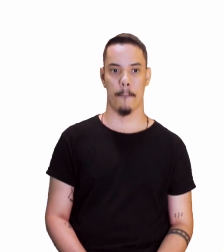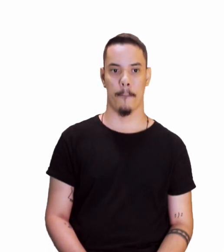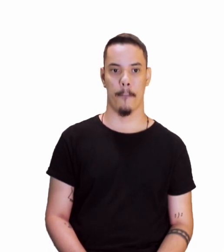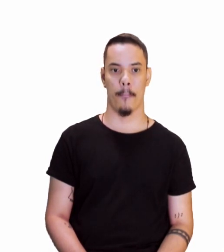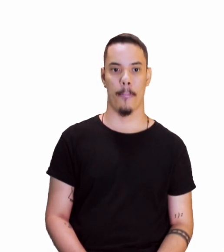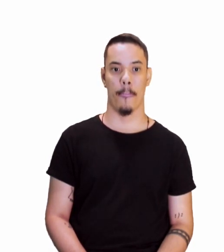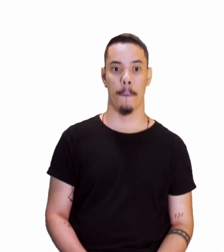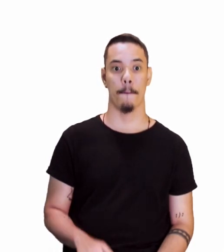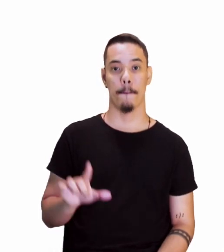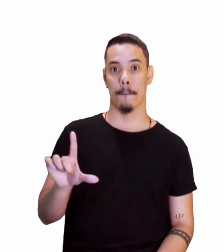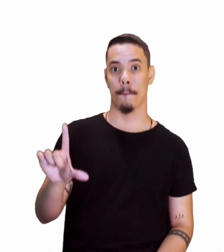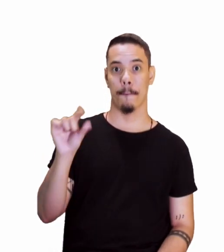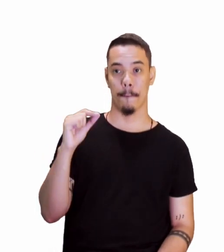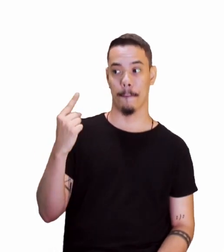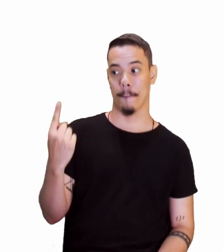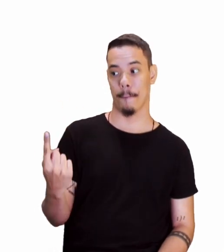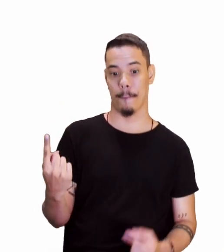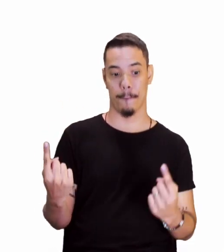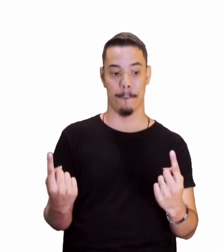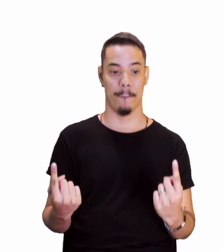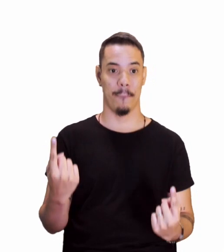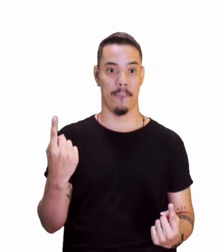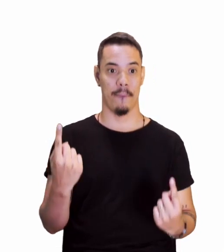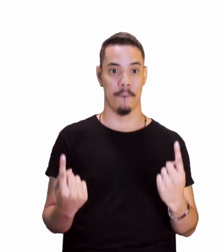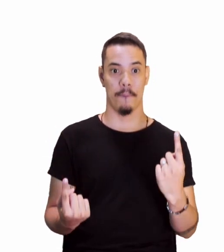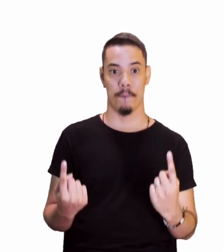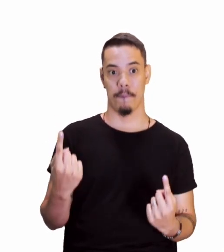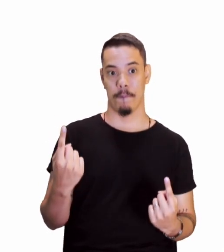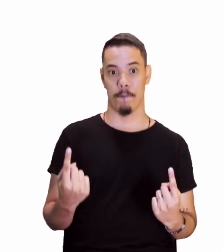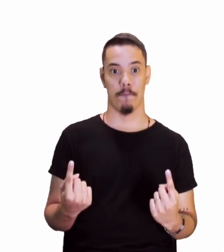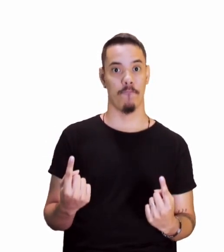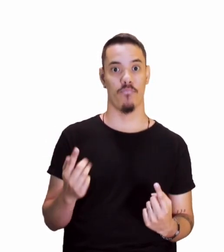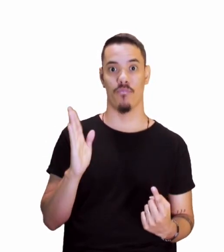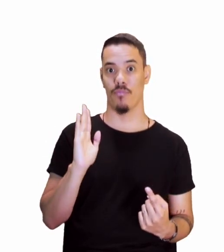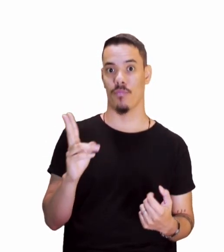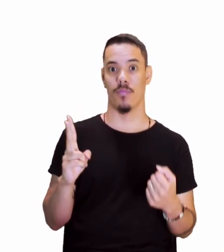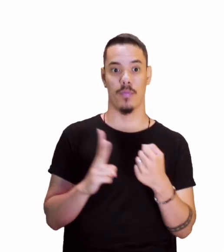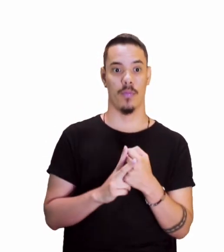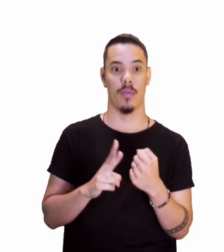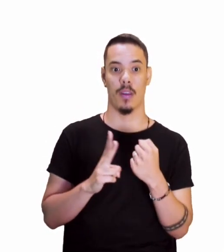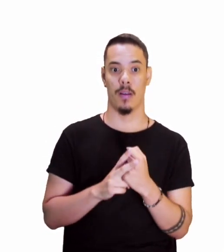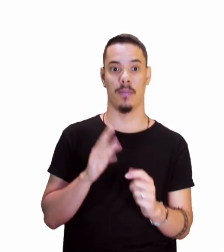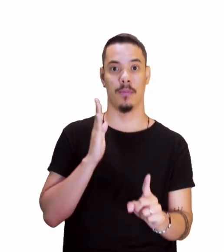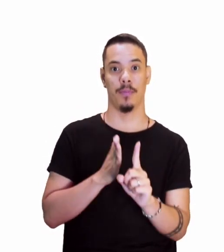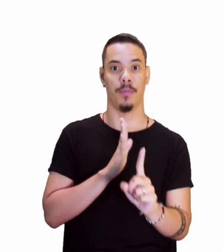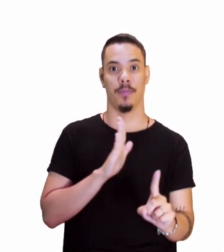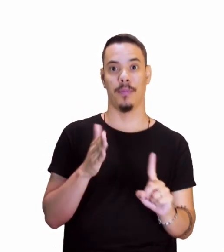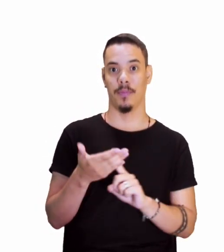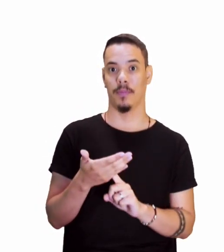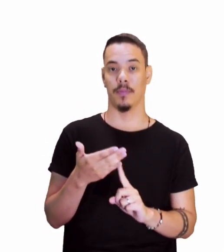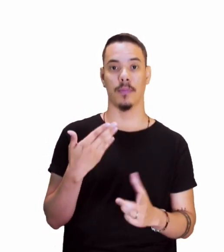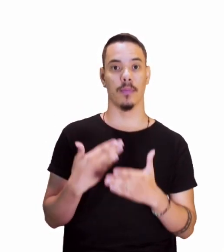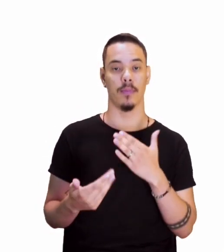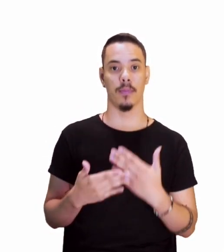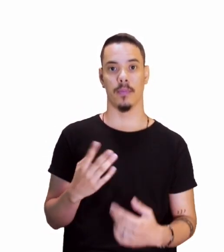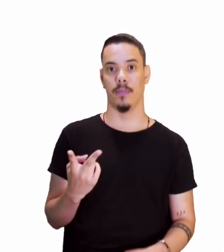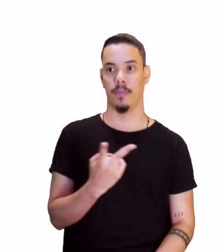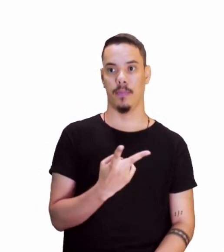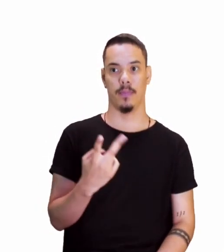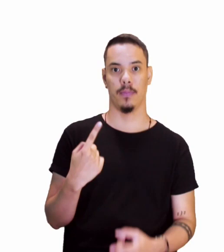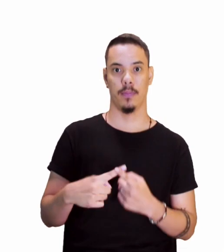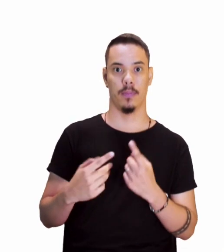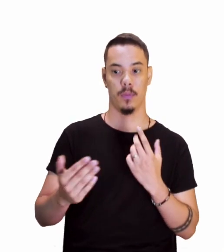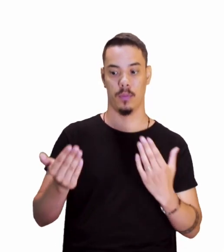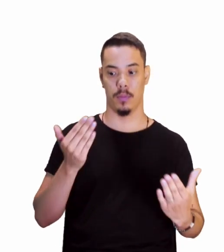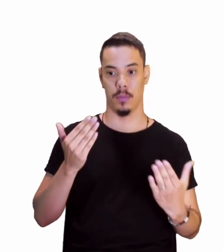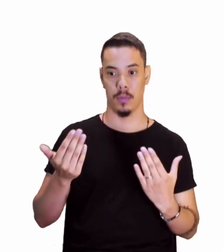terceira fala assim, prefiro isto ou aquilo. Quando eu falo prefiro, aí o verbo está sendo verbo transitivo direto e indireto. Tá comparando um